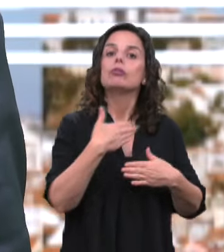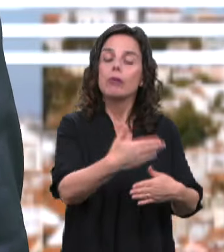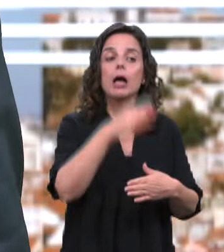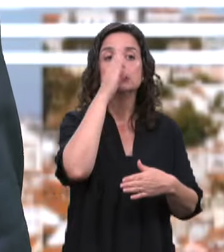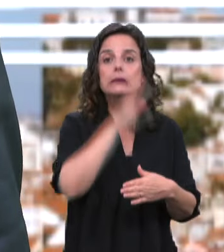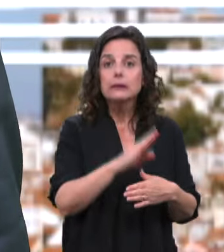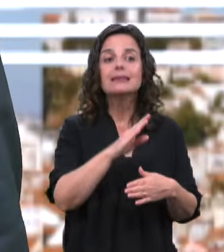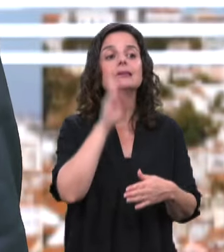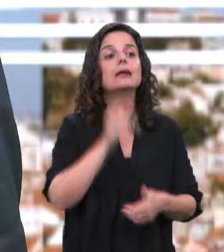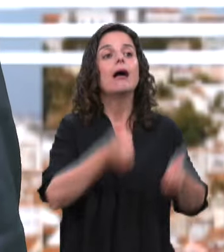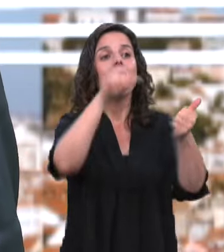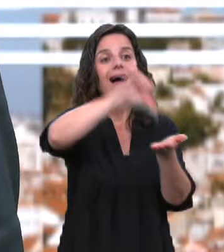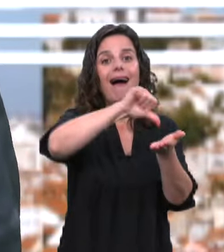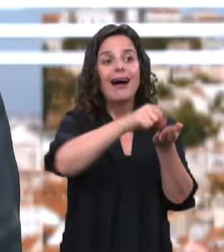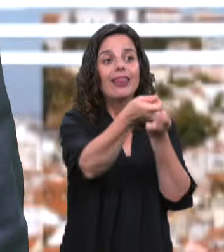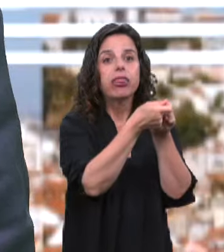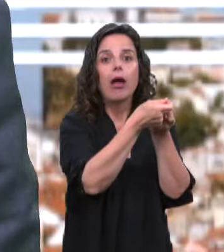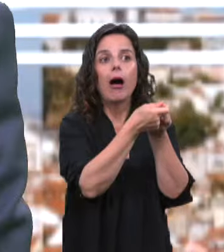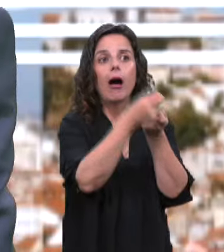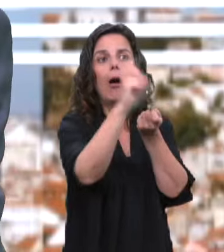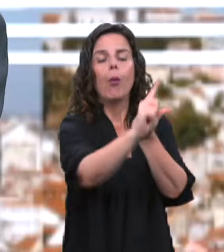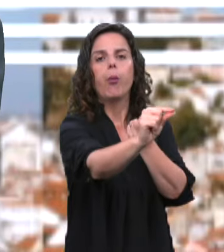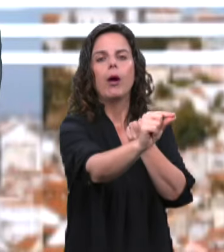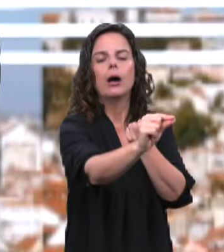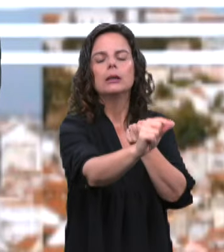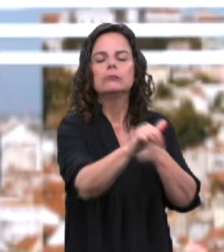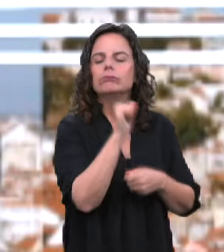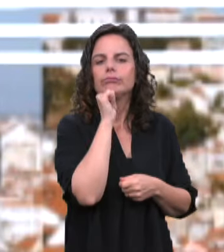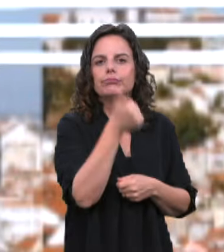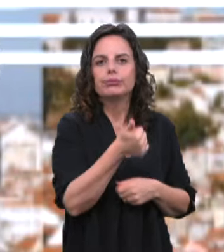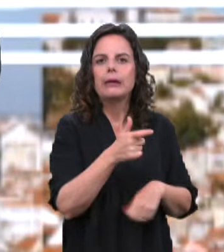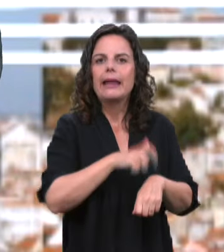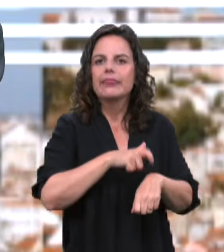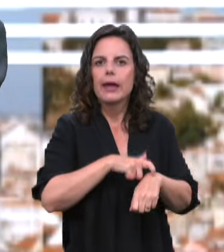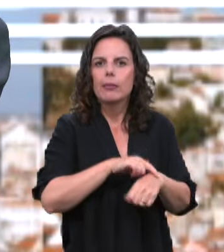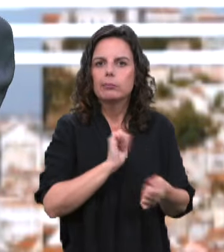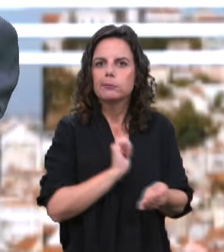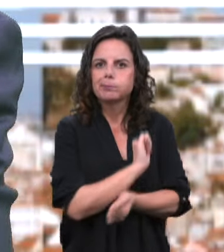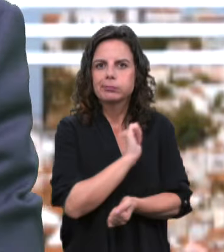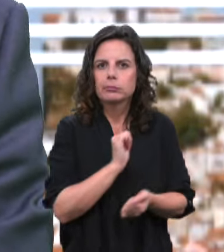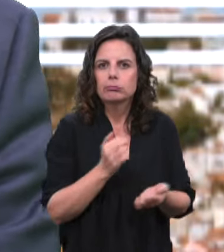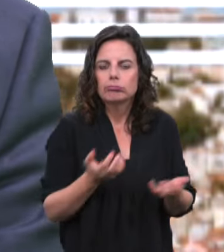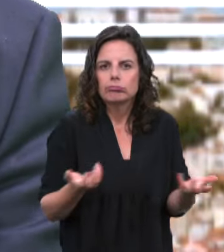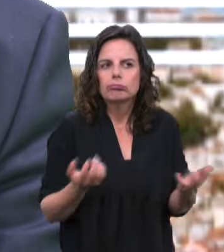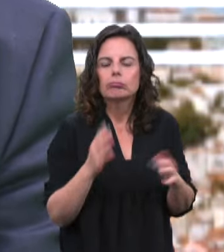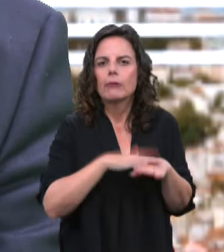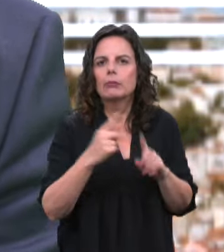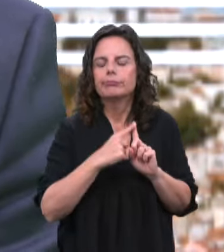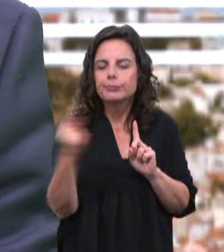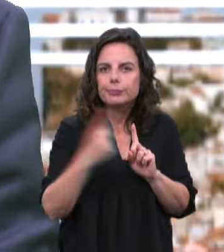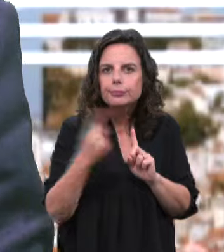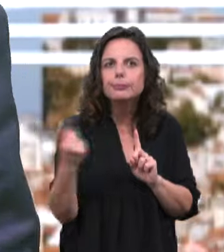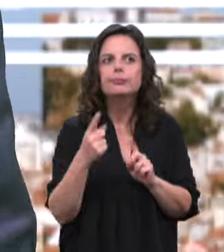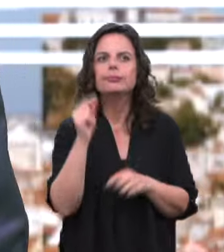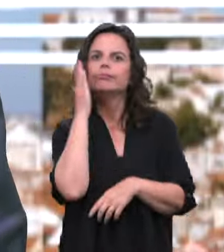uma distância maior dos grandes centros pudessem ter disponibilidade de tempo para a deslocação